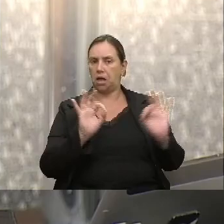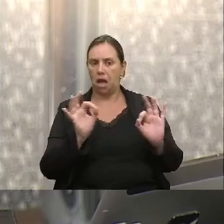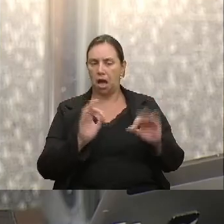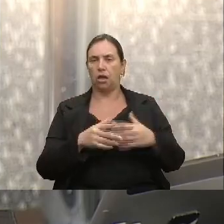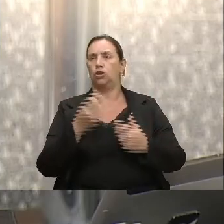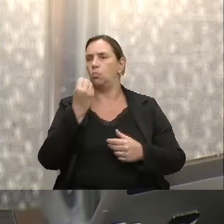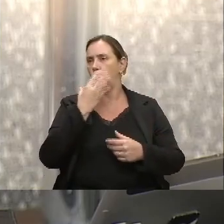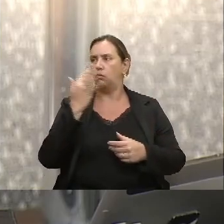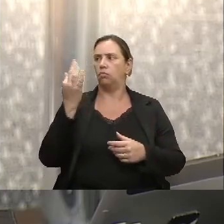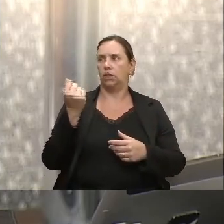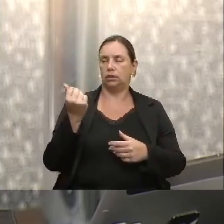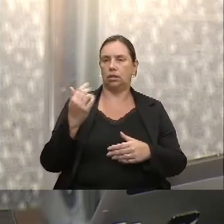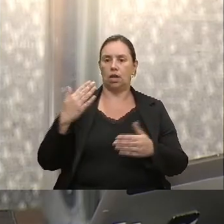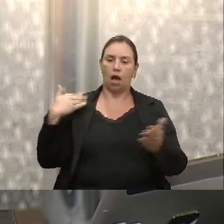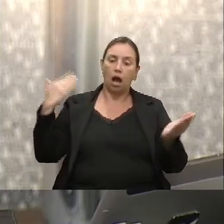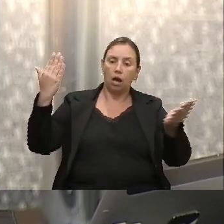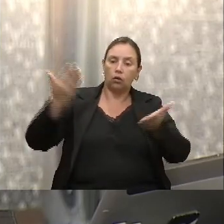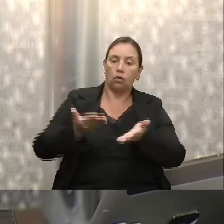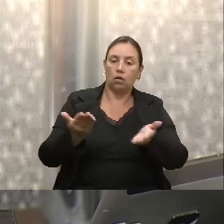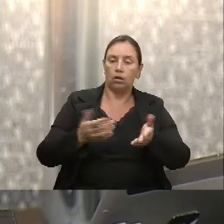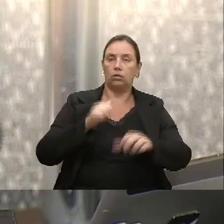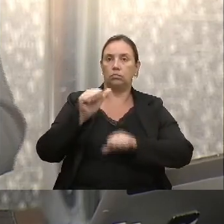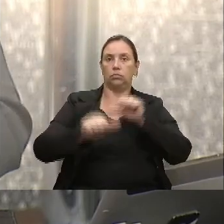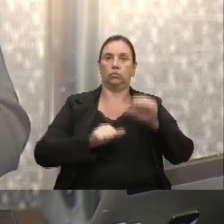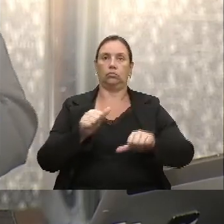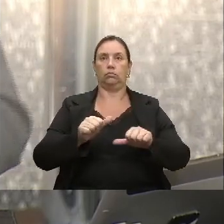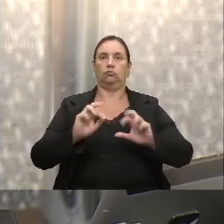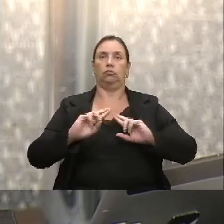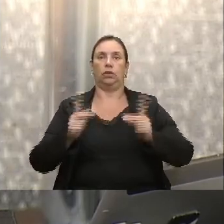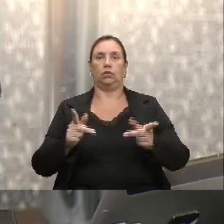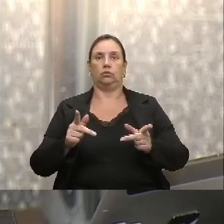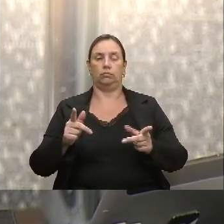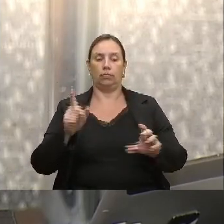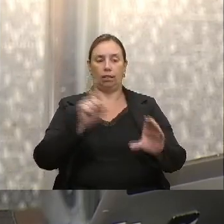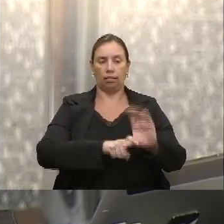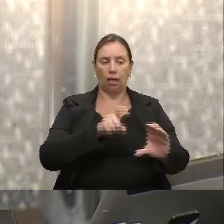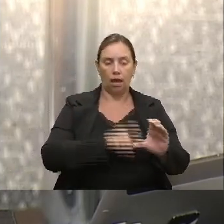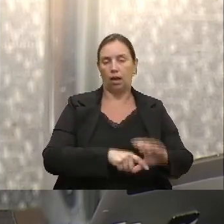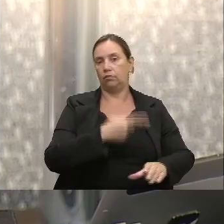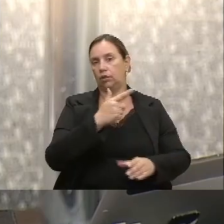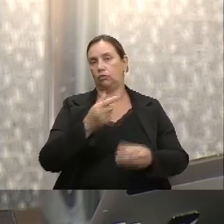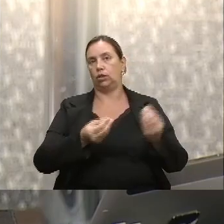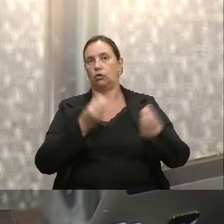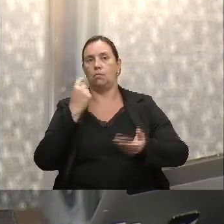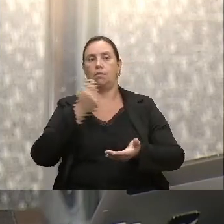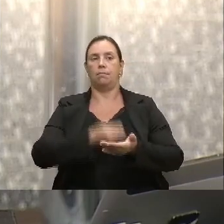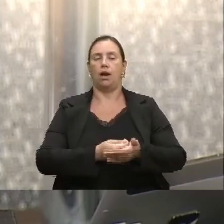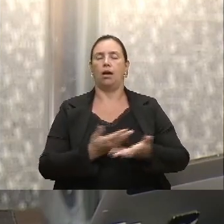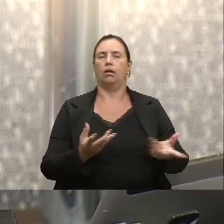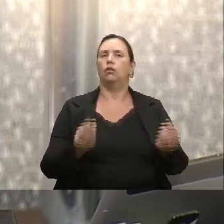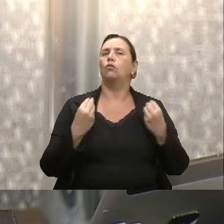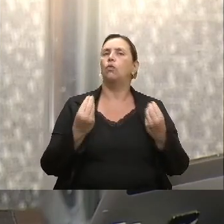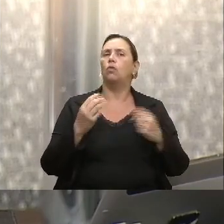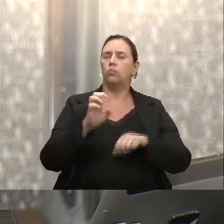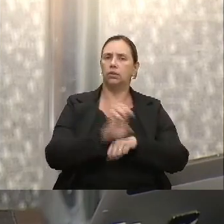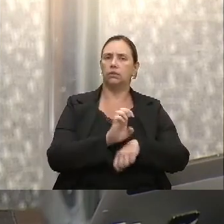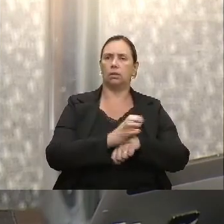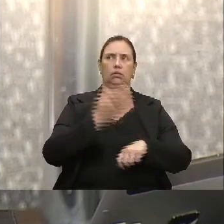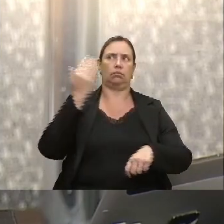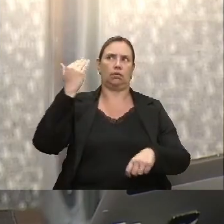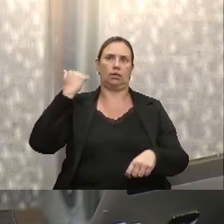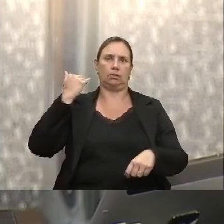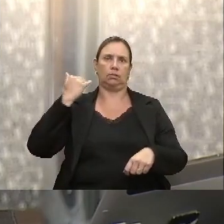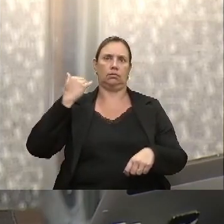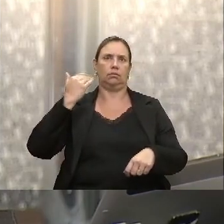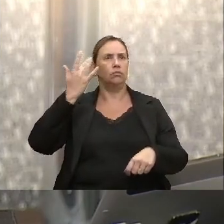quer dizer, contradizendo a sua própria palavra, quer dizer, como que o Estado não tinha os elementos para saber que aquela proposta era muito